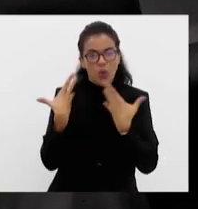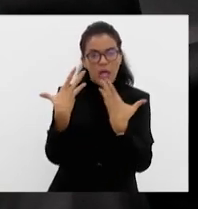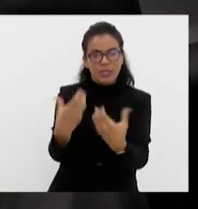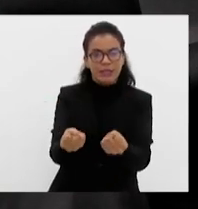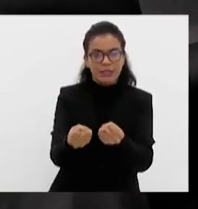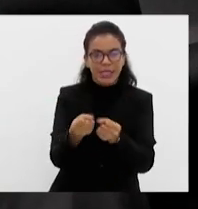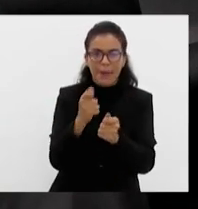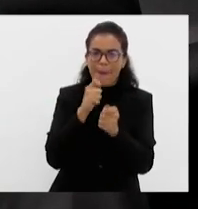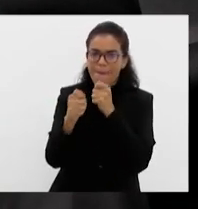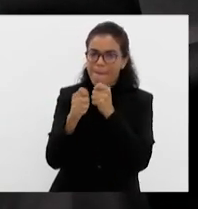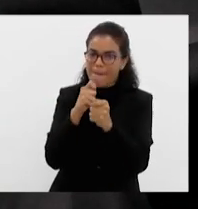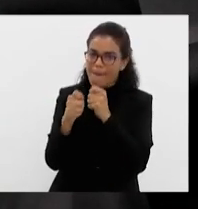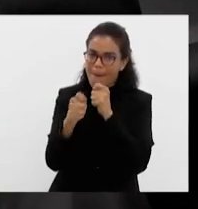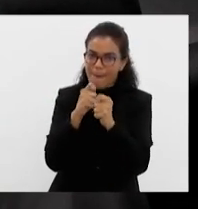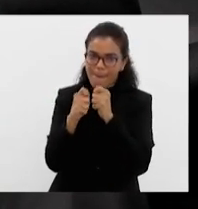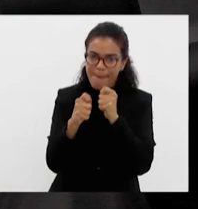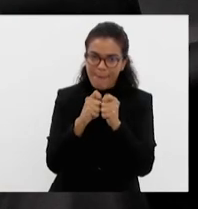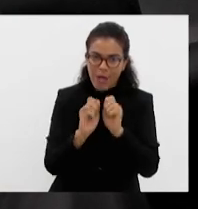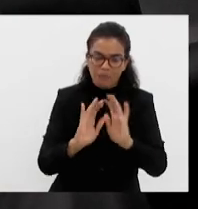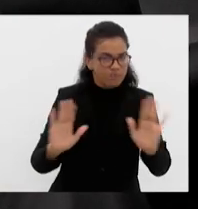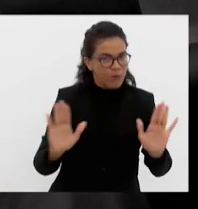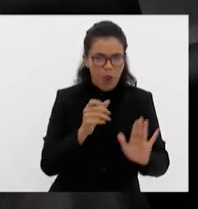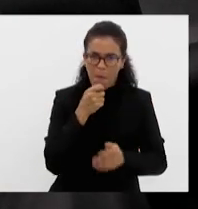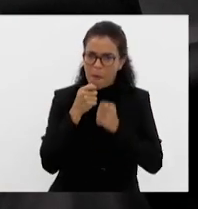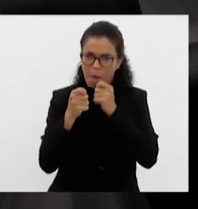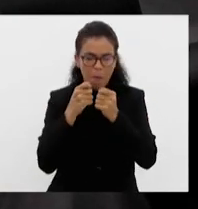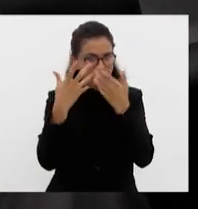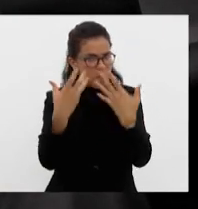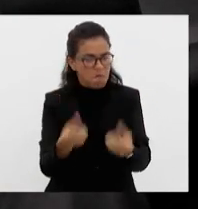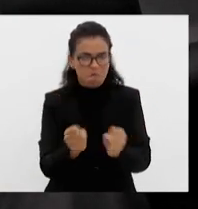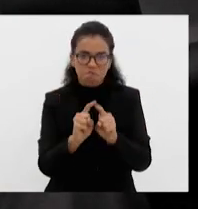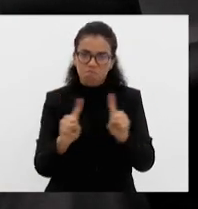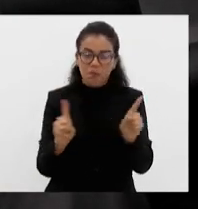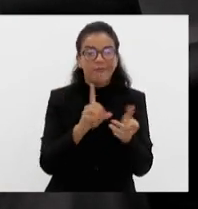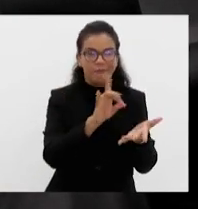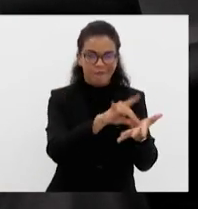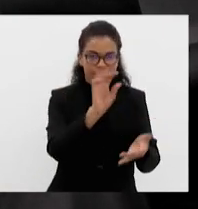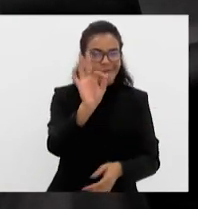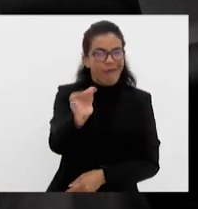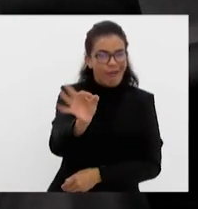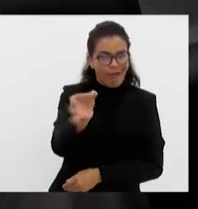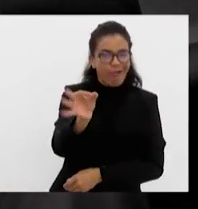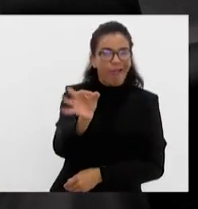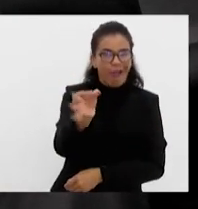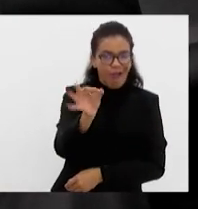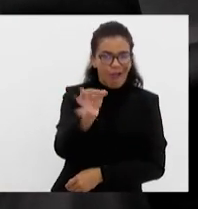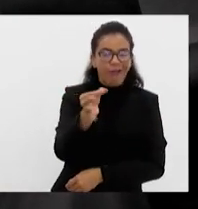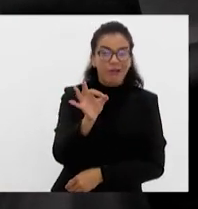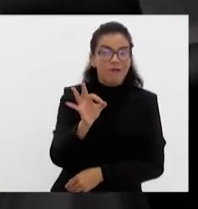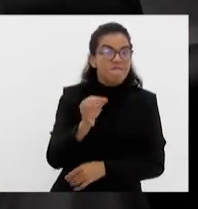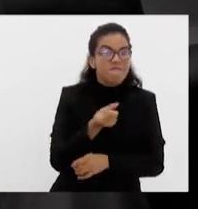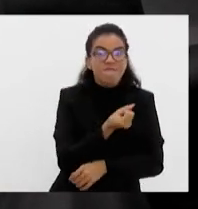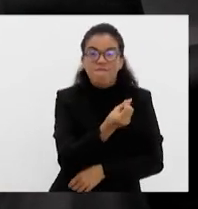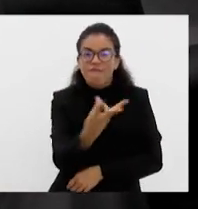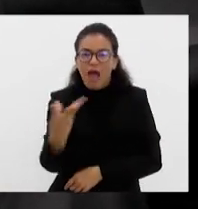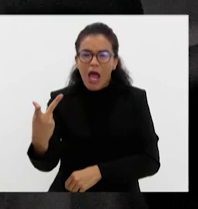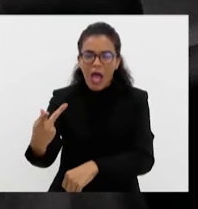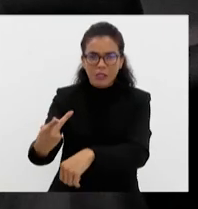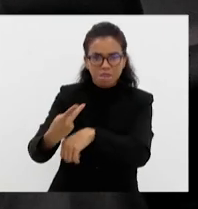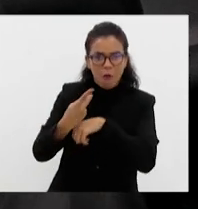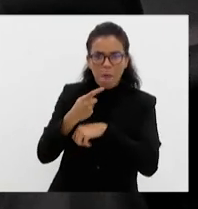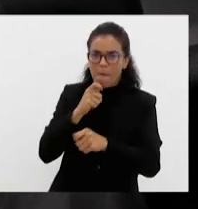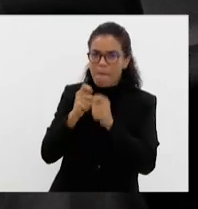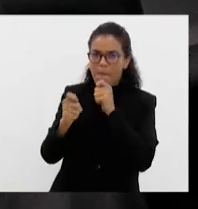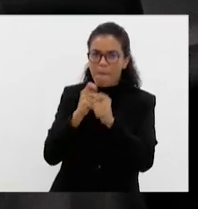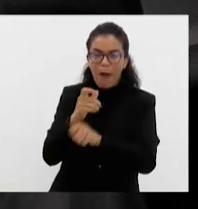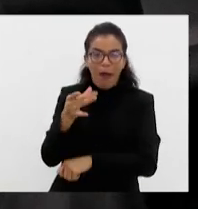a dar entrevista para todos eles, não dei entrevista para nenhum. Verdade. Fui procurada por todos. Fui procurada por todos para dar entrevista